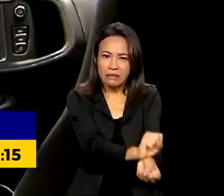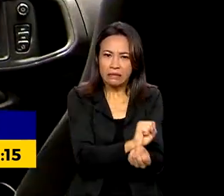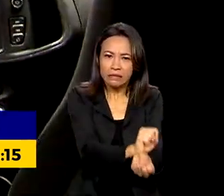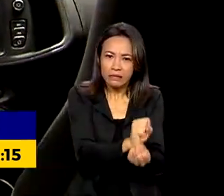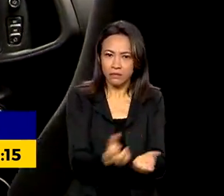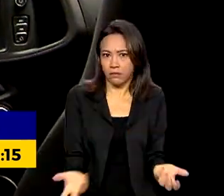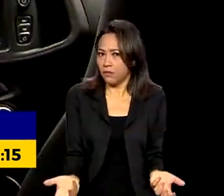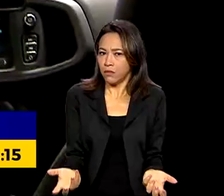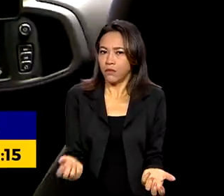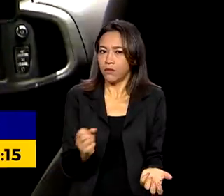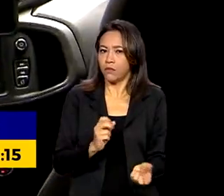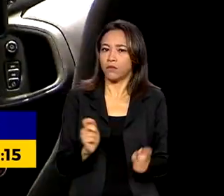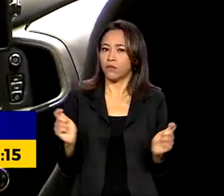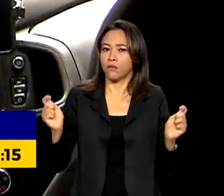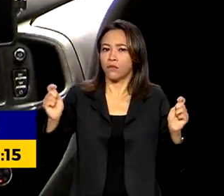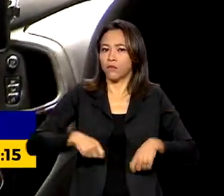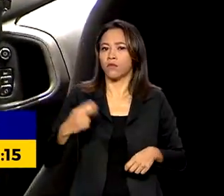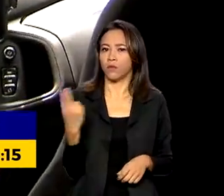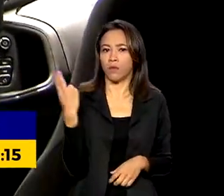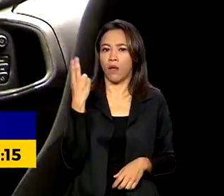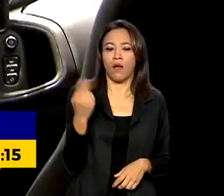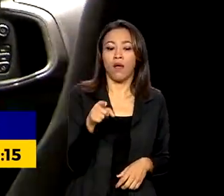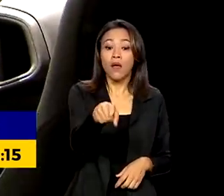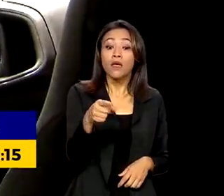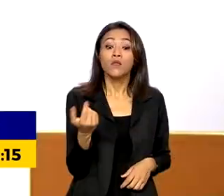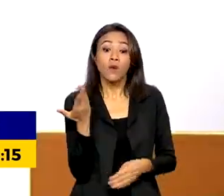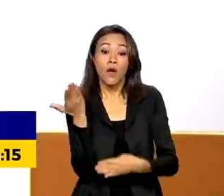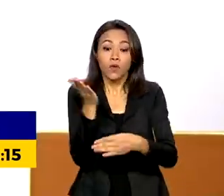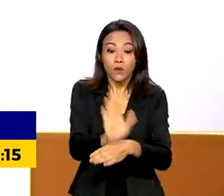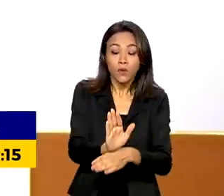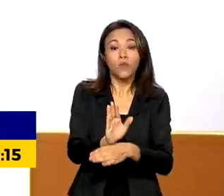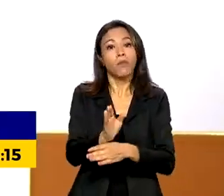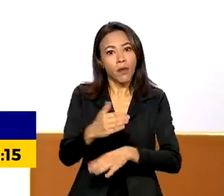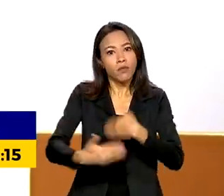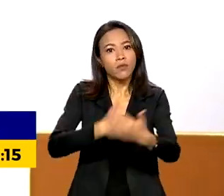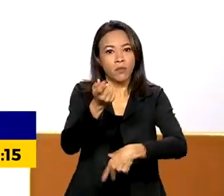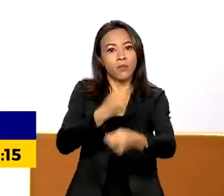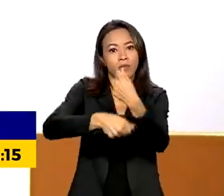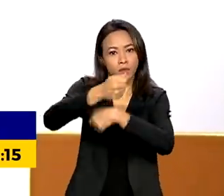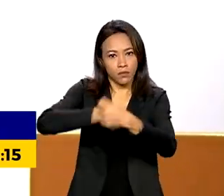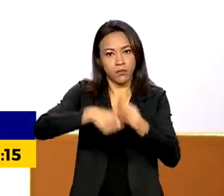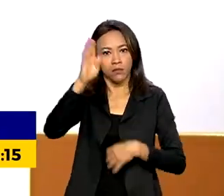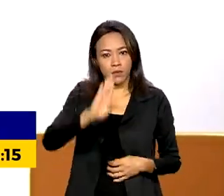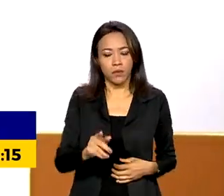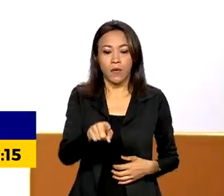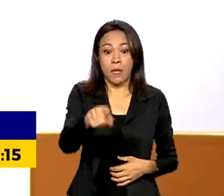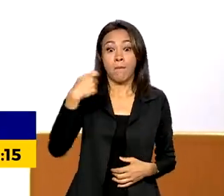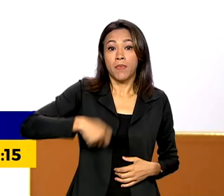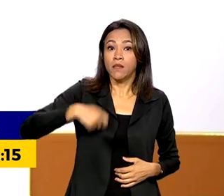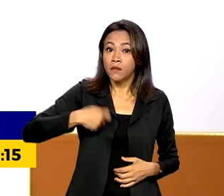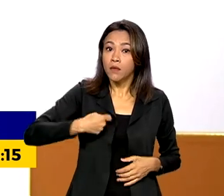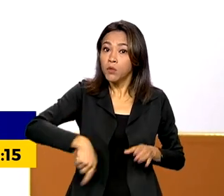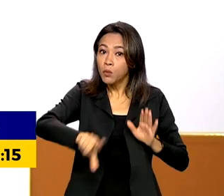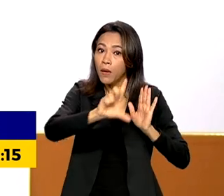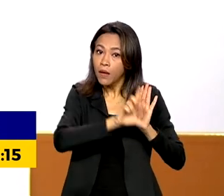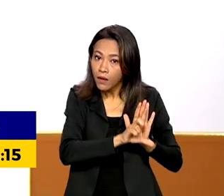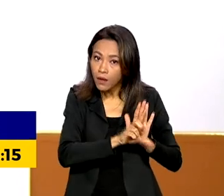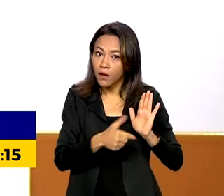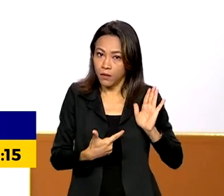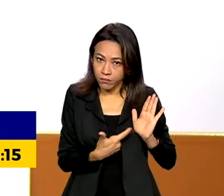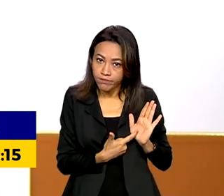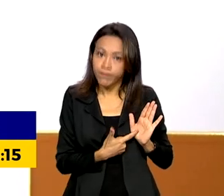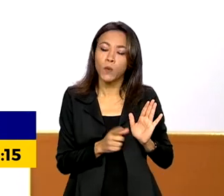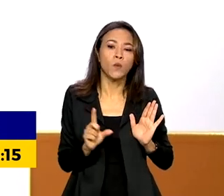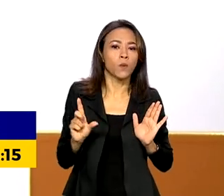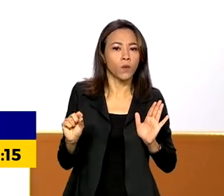aplicativos colaboram para o crescimento econômico do país. Precisamos de uma lei que regulamente